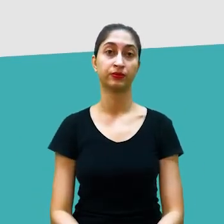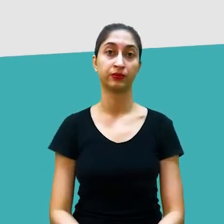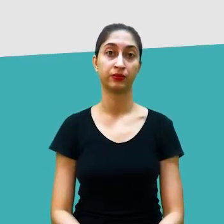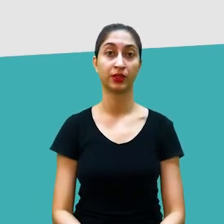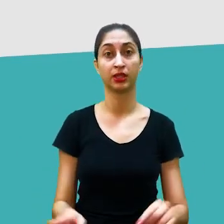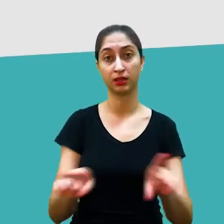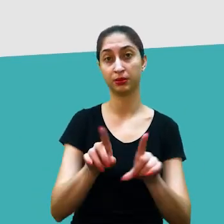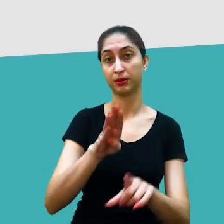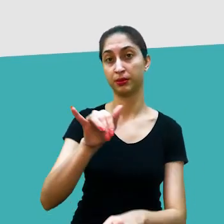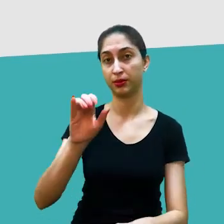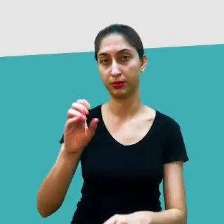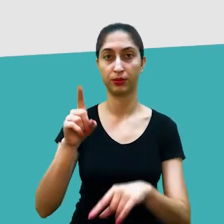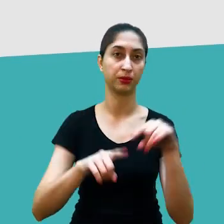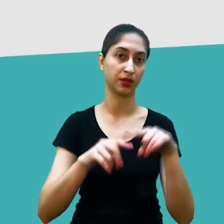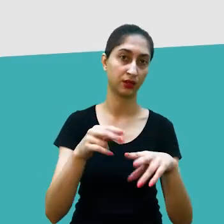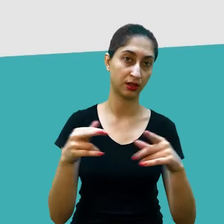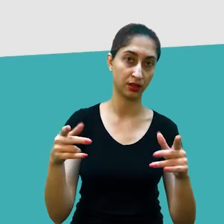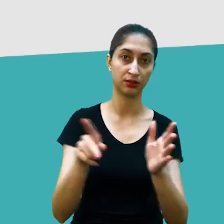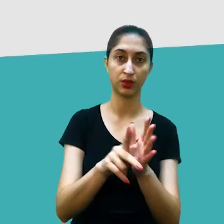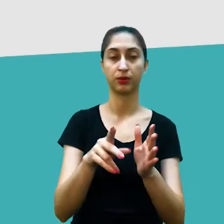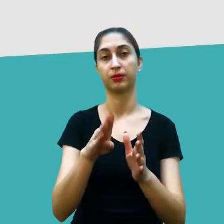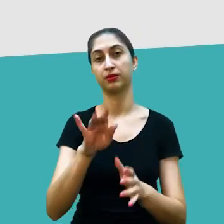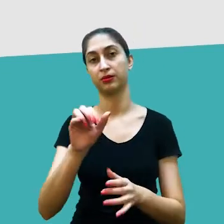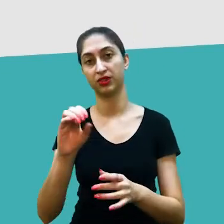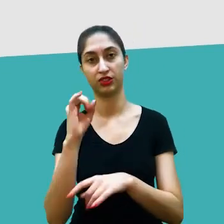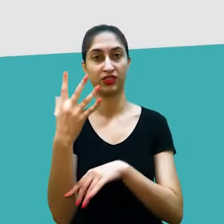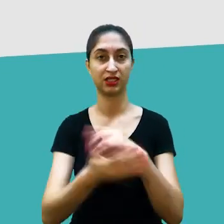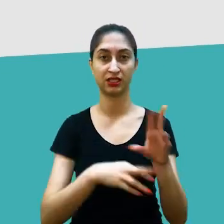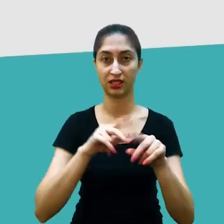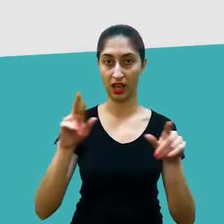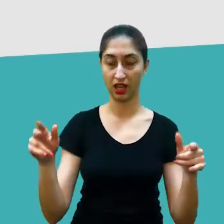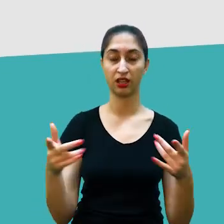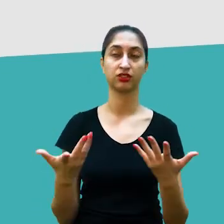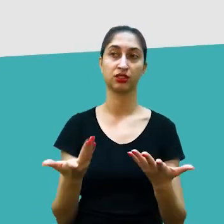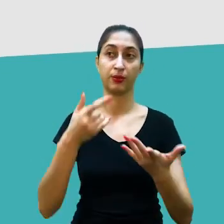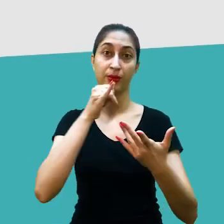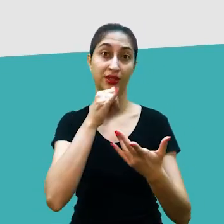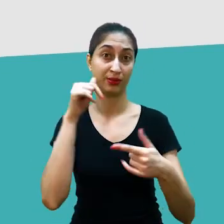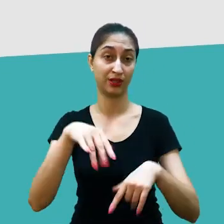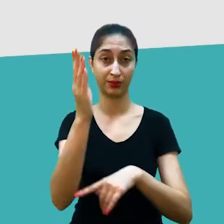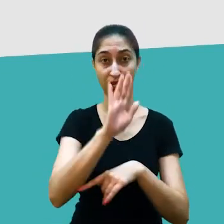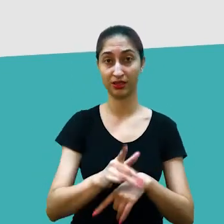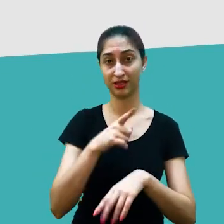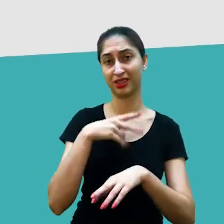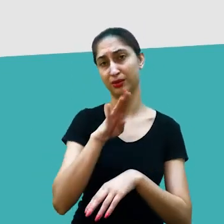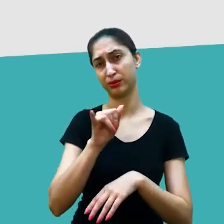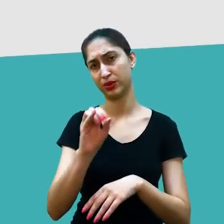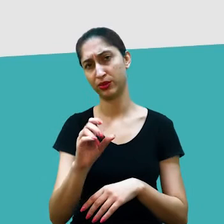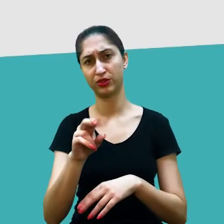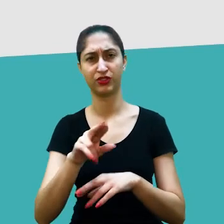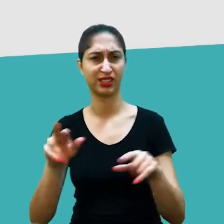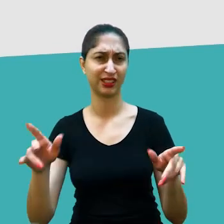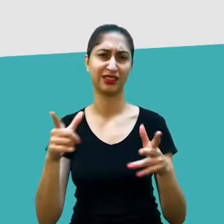os biomateriais baseados na nossa biodiversidade. Se a gente pensar na potência que o Brasil é em termos de biodiversidade, né,